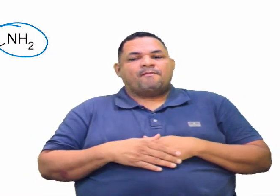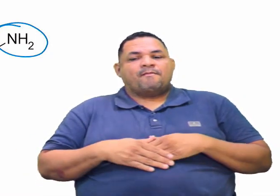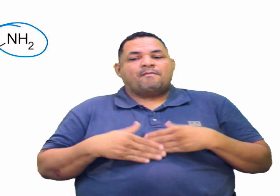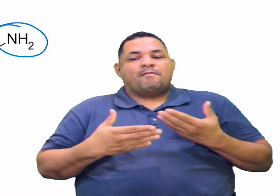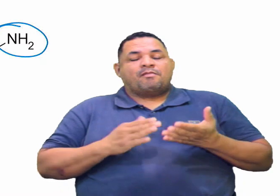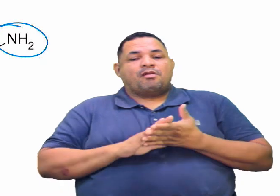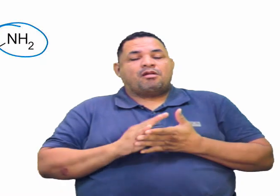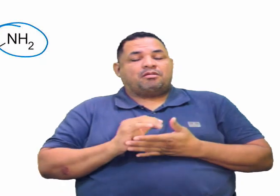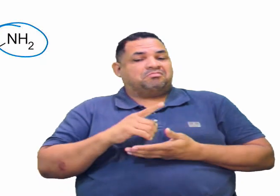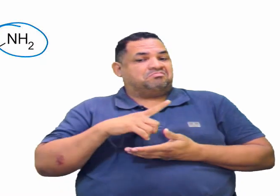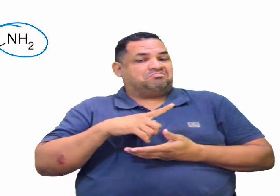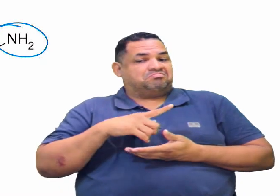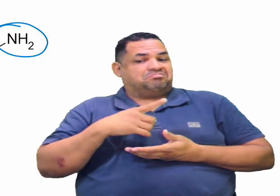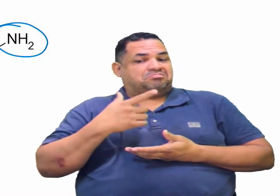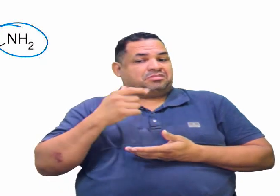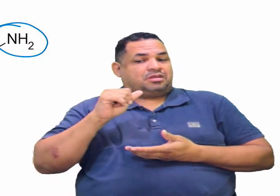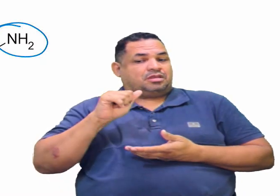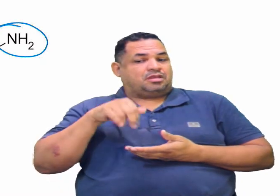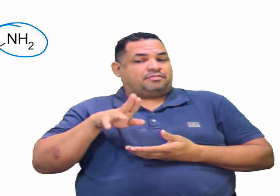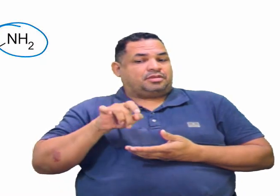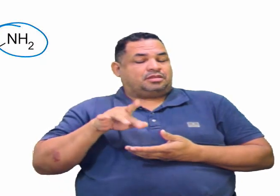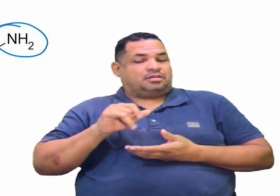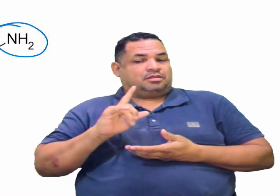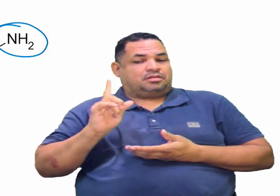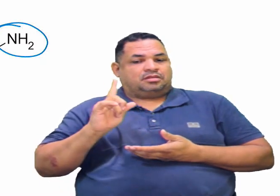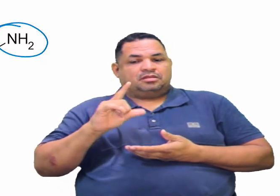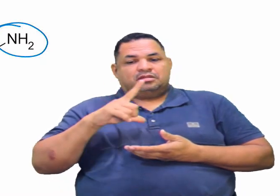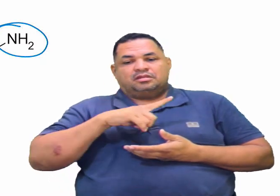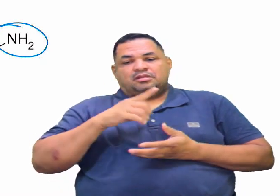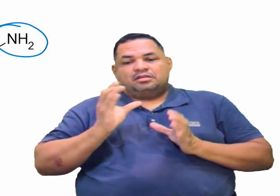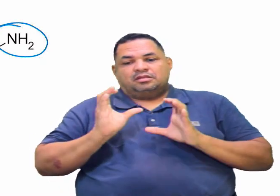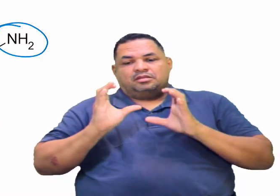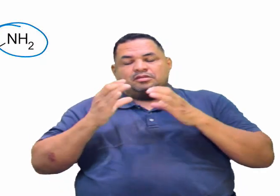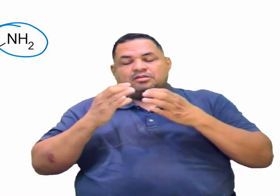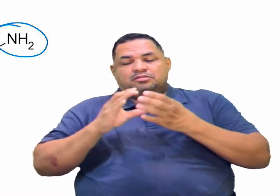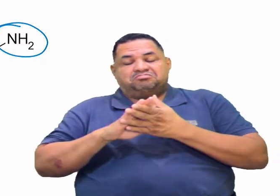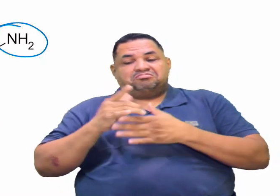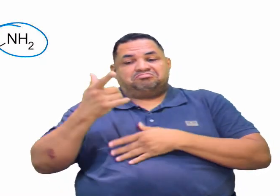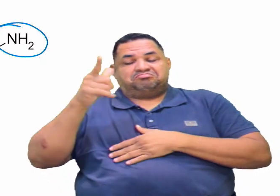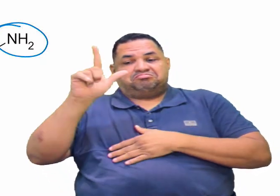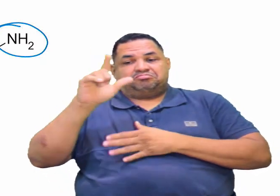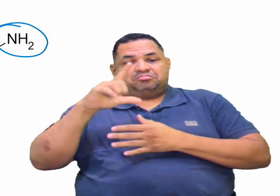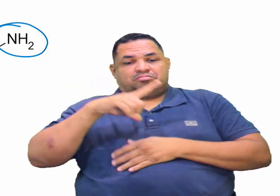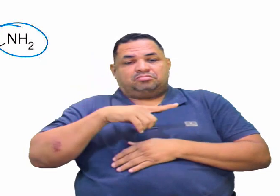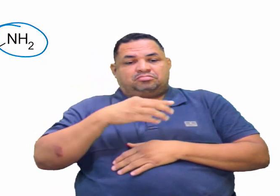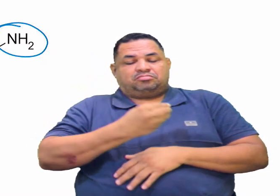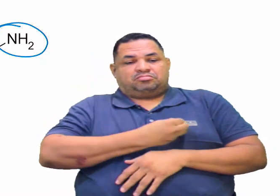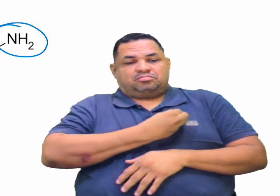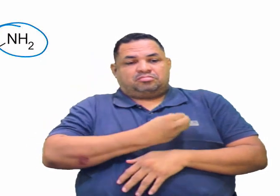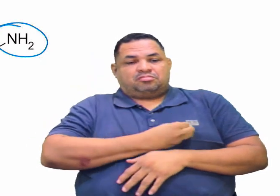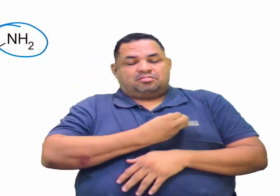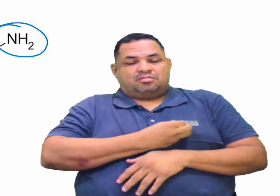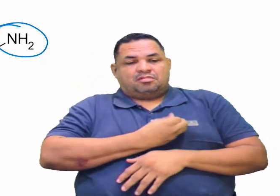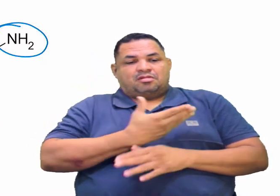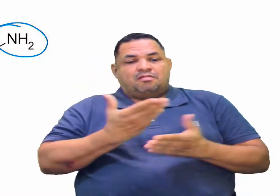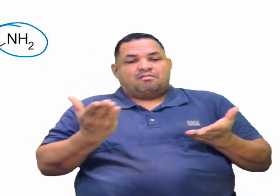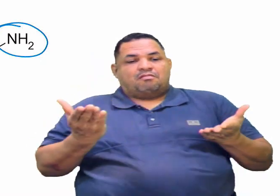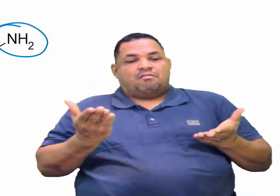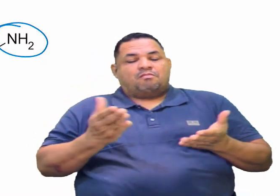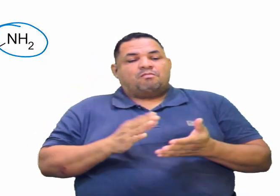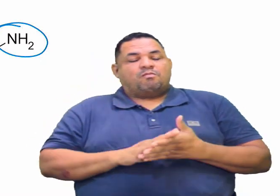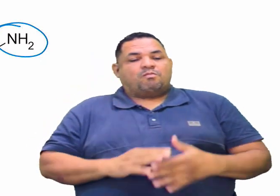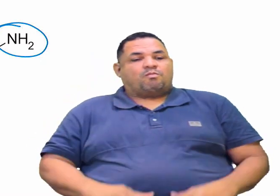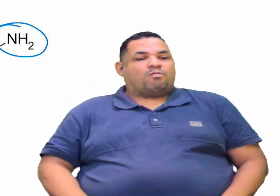Só tem amina aí? Não, né? Tem outros grupos funcionais. Eu tenho a presença de